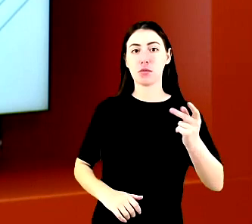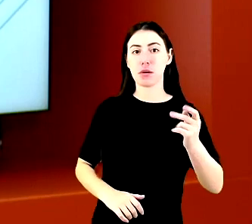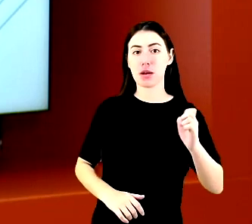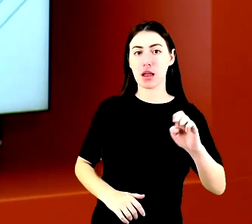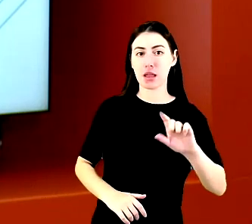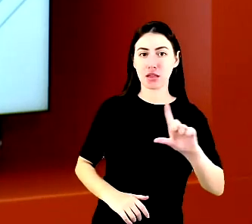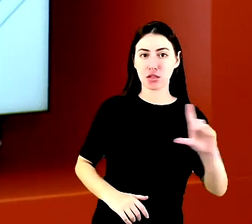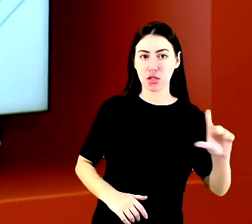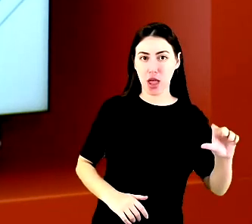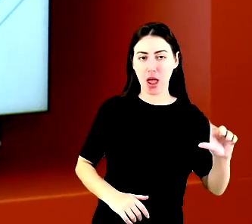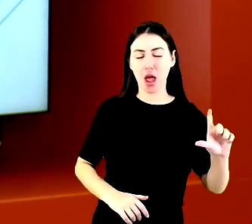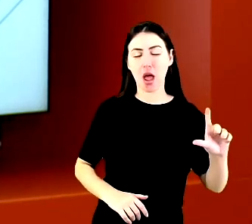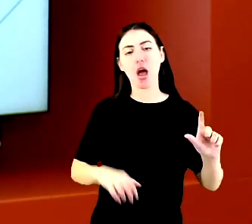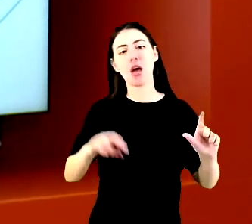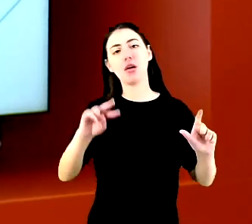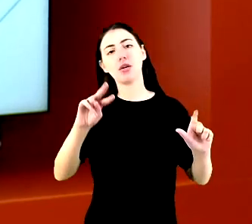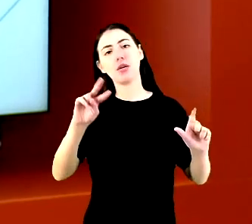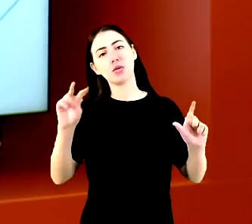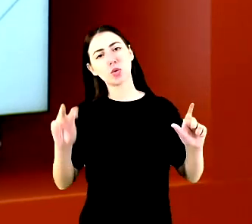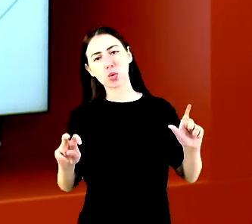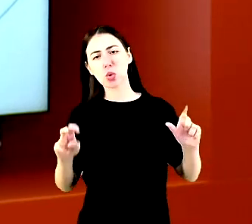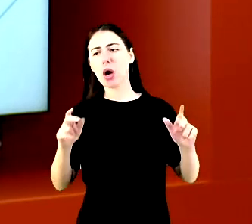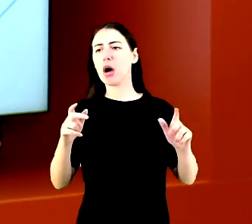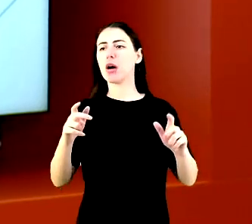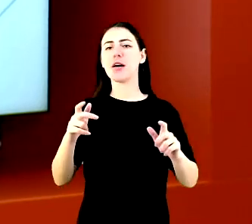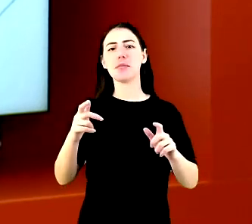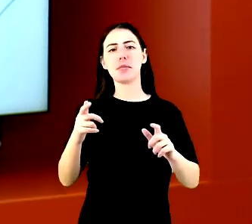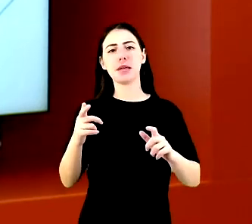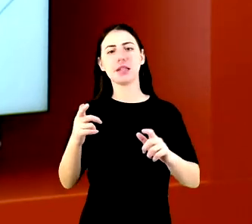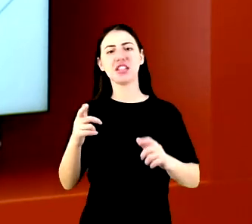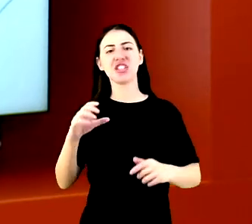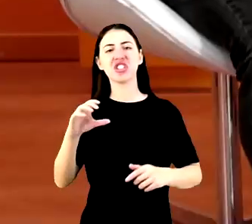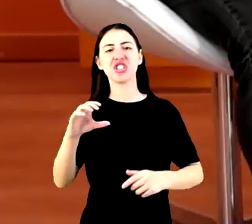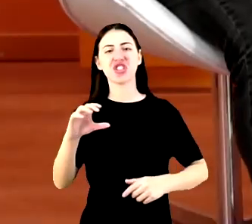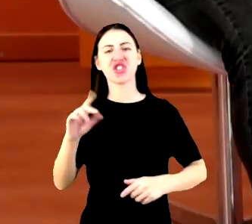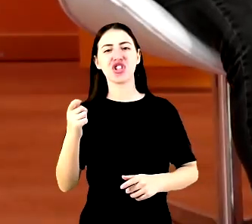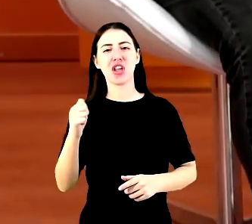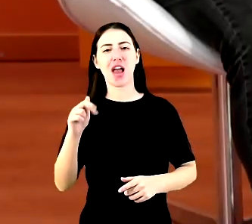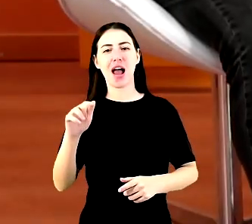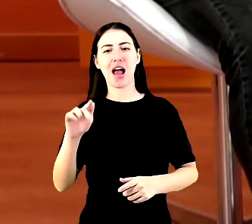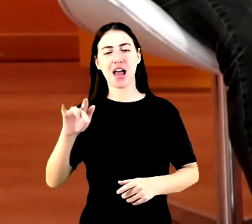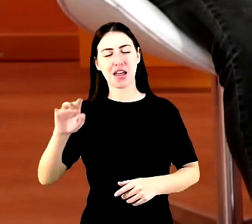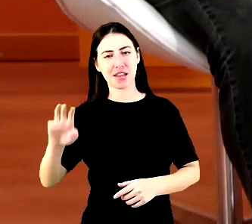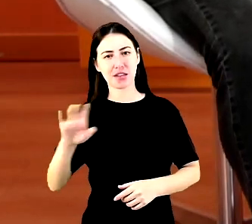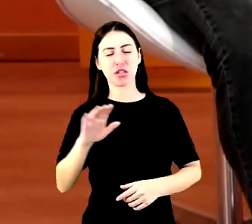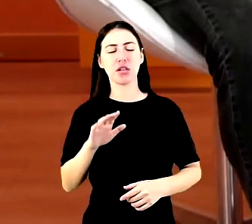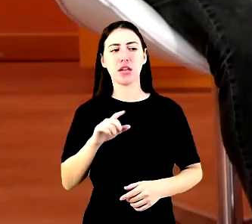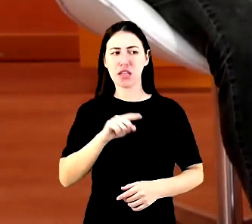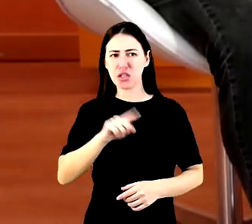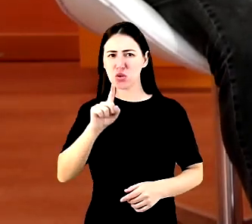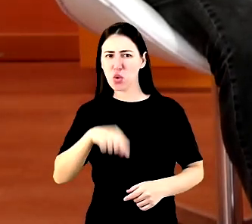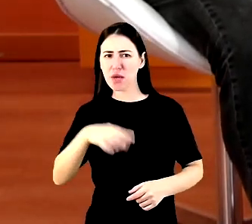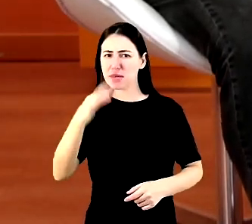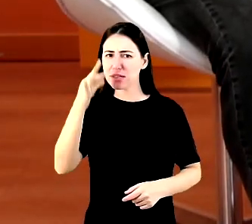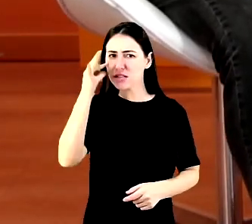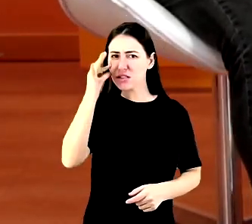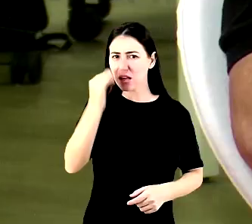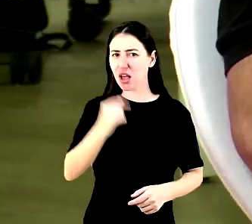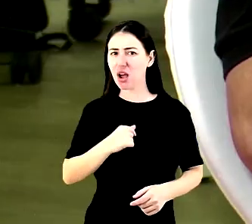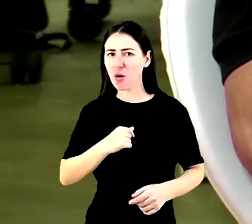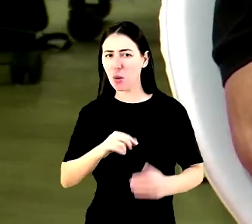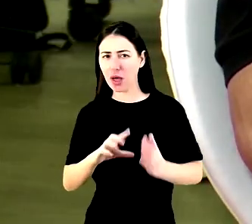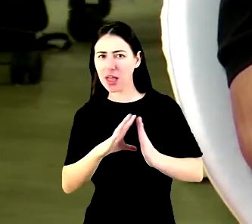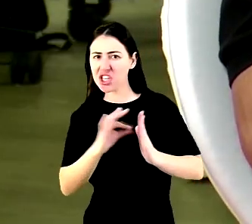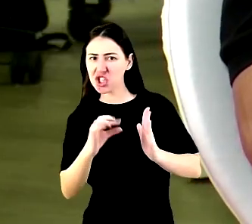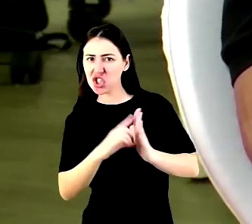físico, é digital, e como é que fica o cliente no meio disso? Isso é legal, essa conversa, Selma, porque eu acho que a experiência do